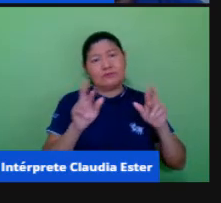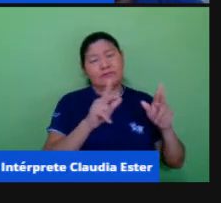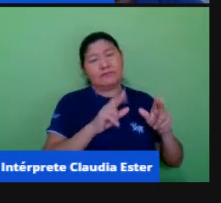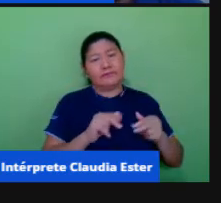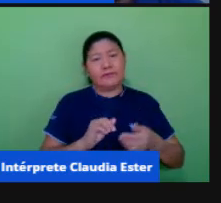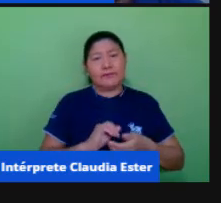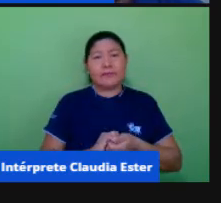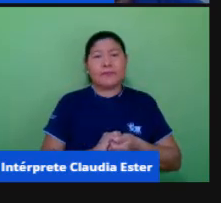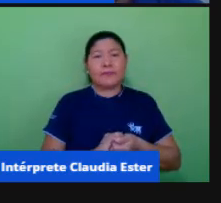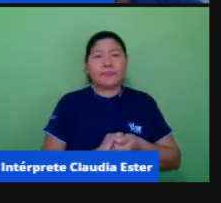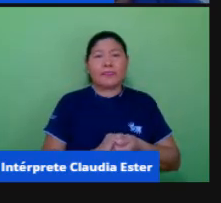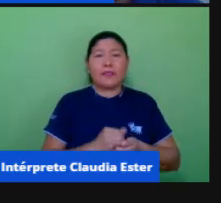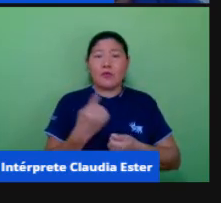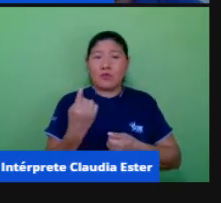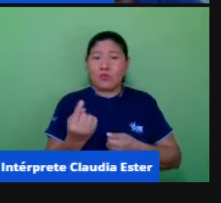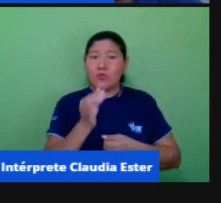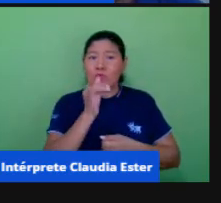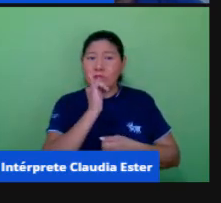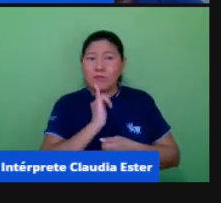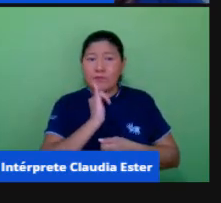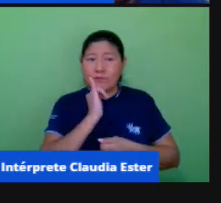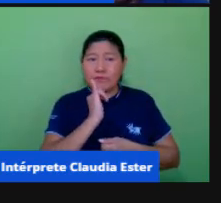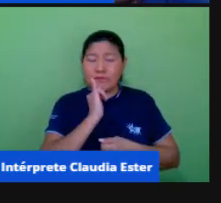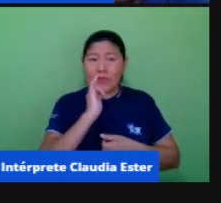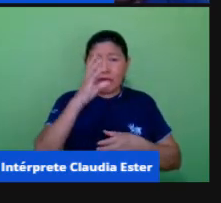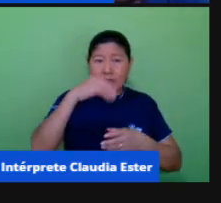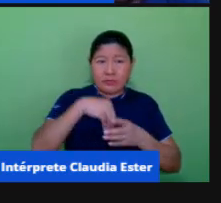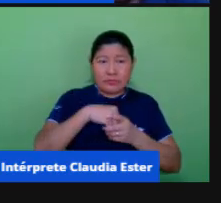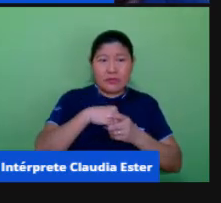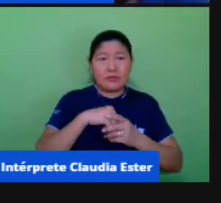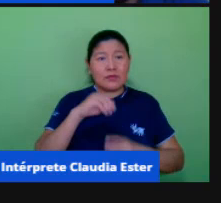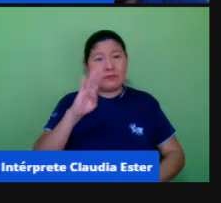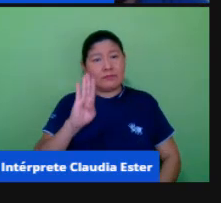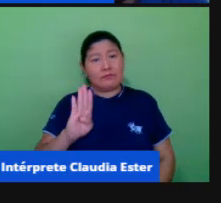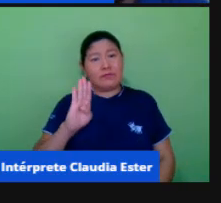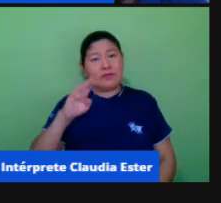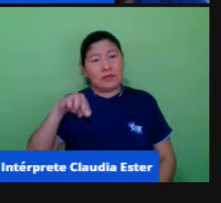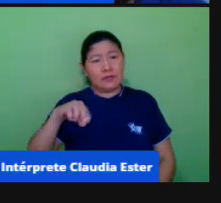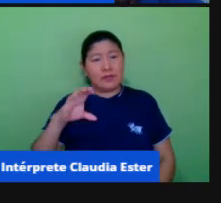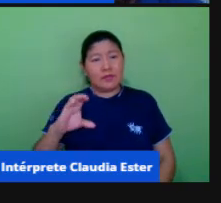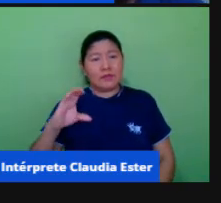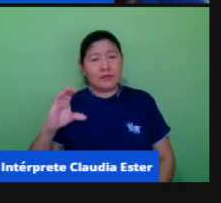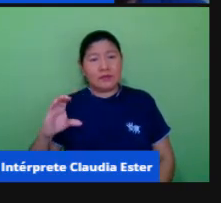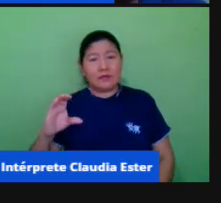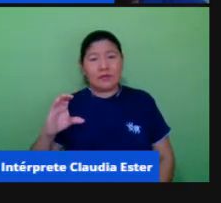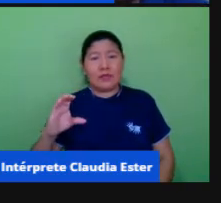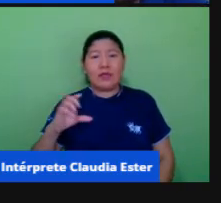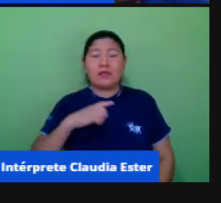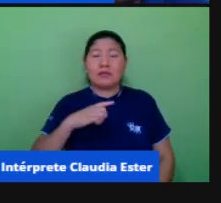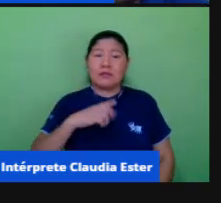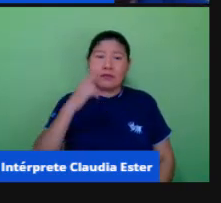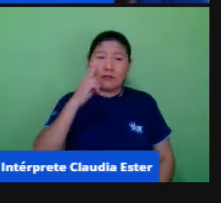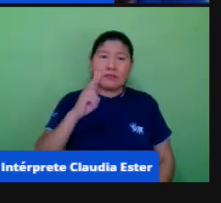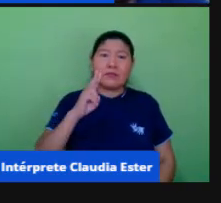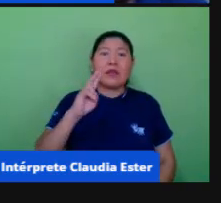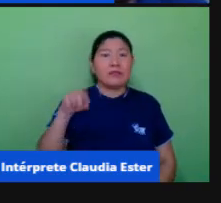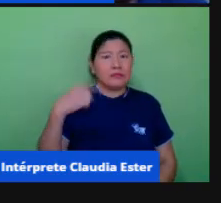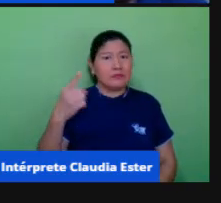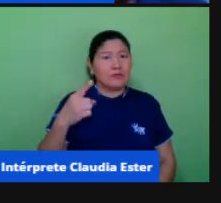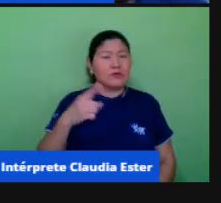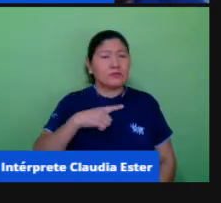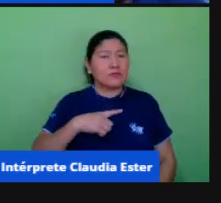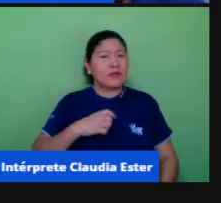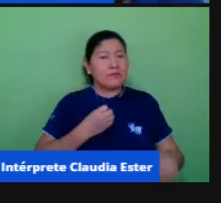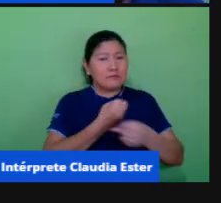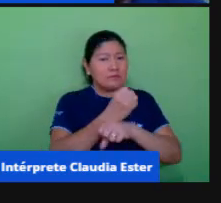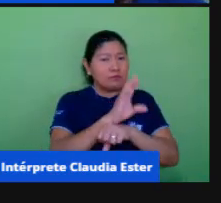Então, por exemplo, aqui, ó, dentro da BNCC, você tem aqui, depois esses slides vão ficar disponibilizados, aqui ele ficou um